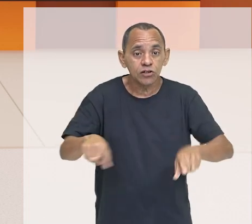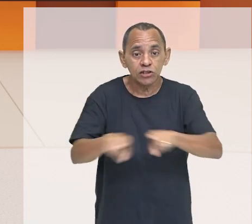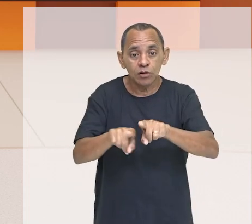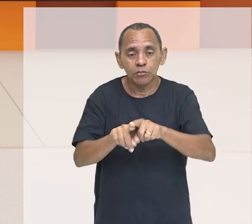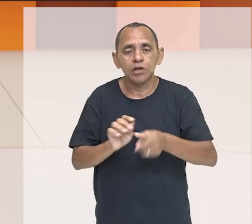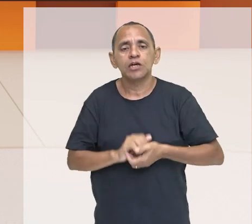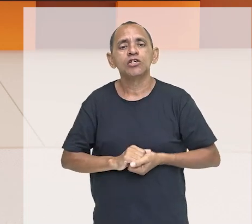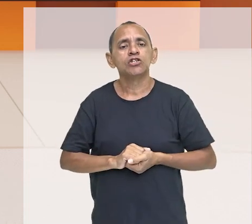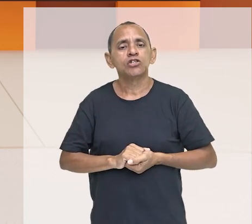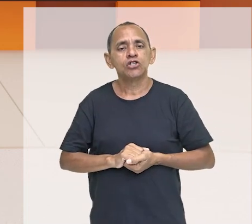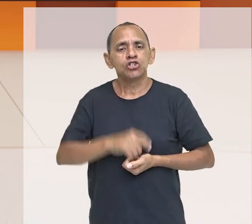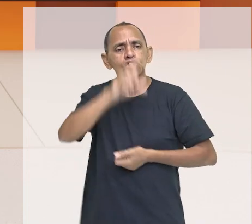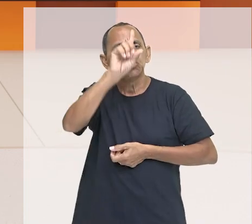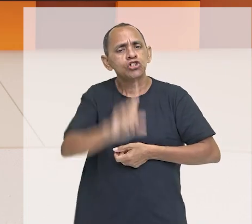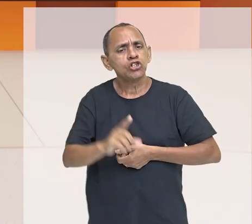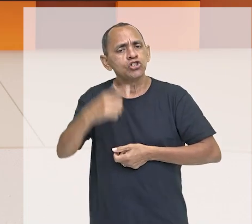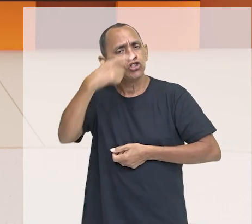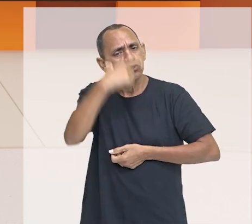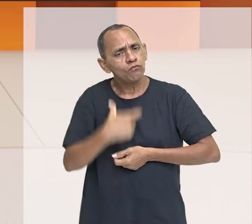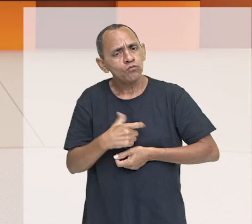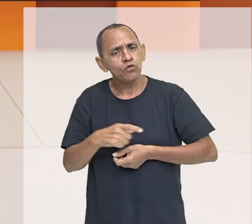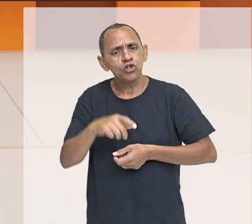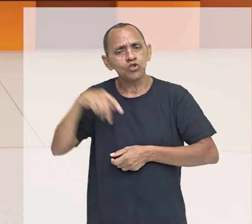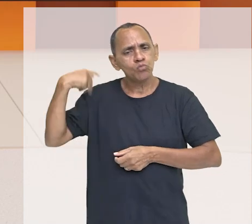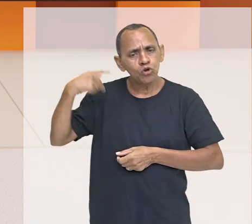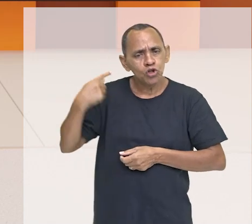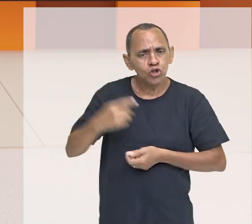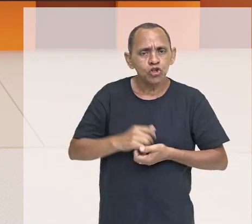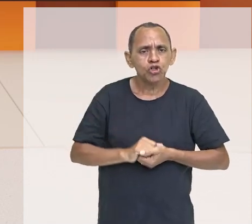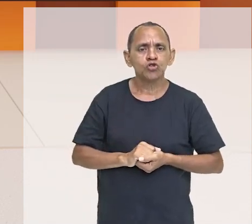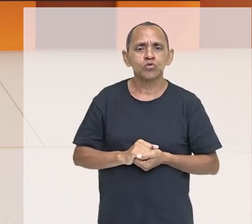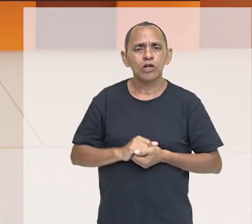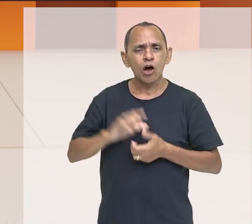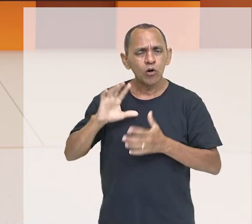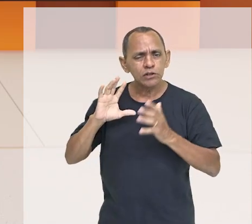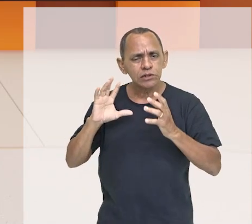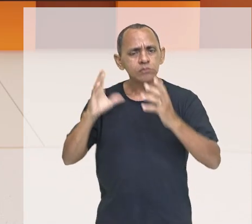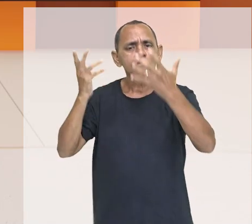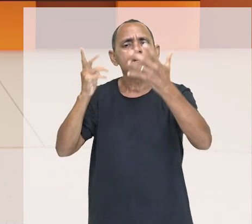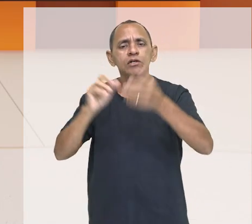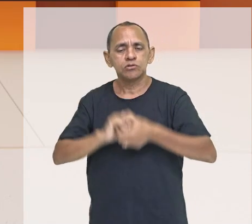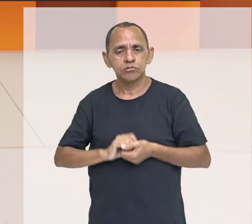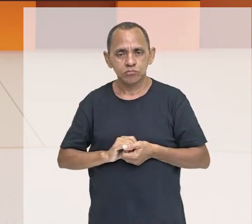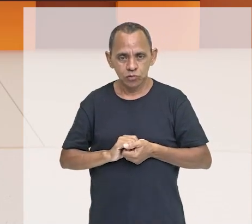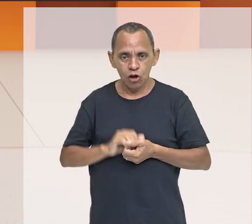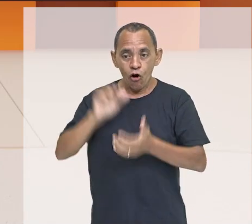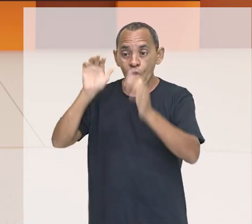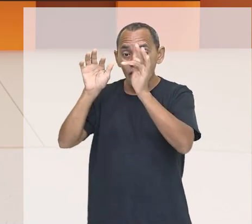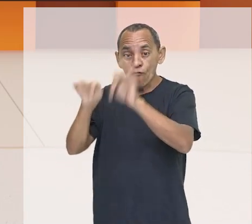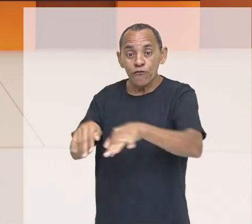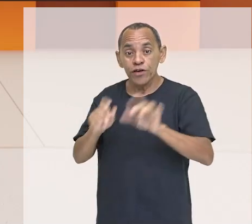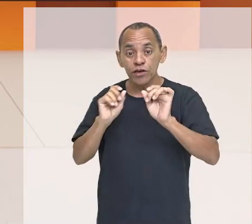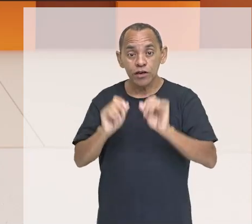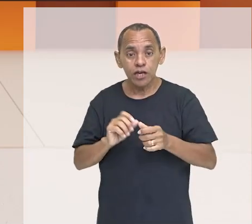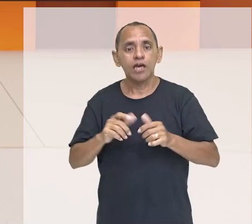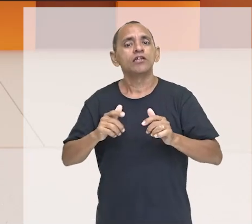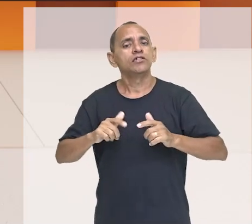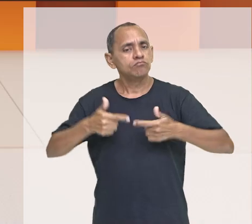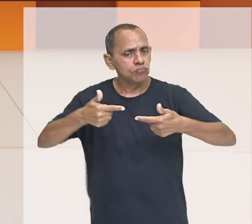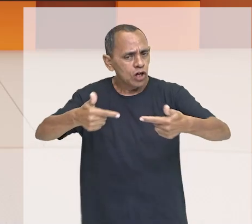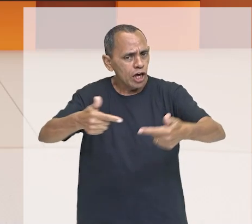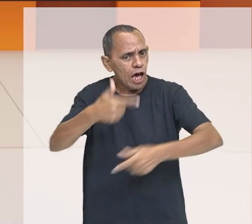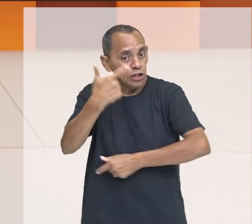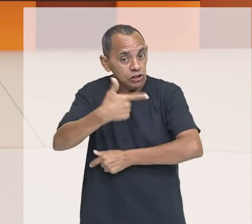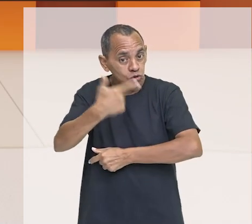e políticos, evento que marca seu fim é a Segunda Guerra Mundial, certo?